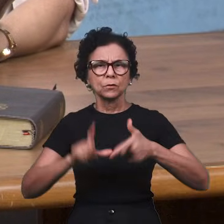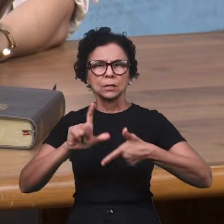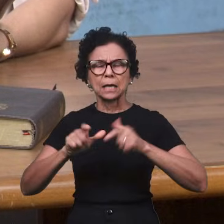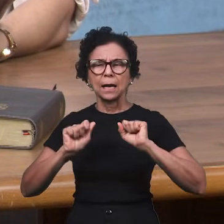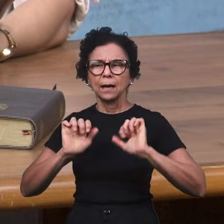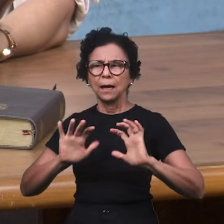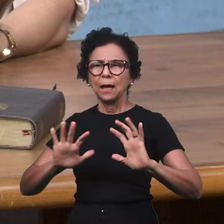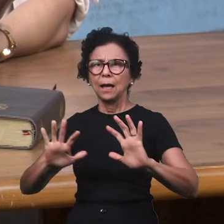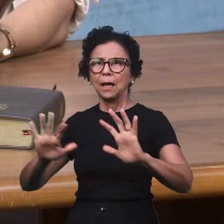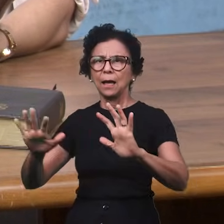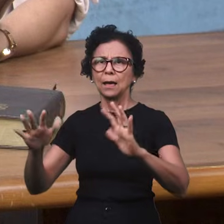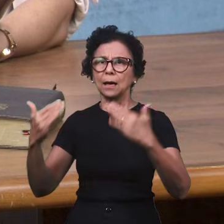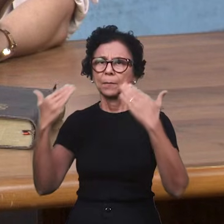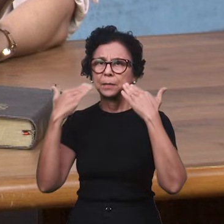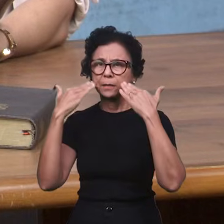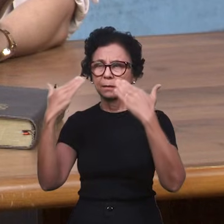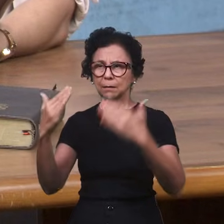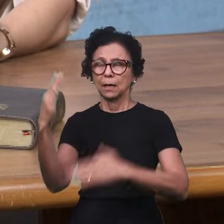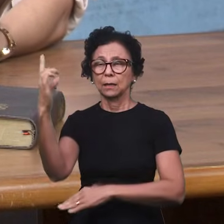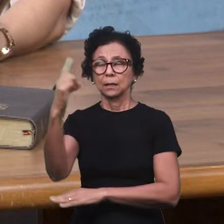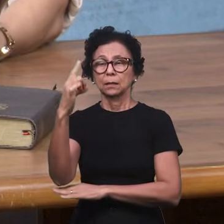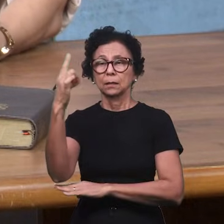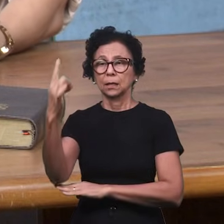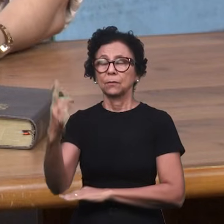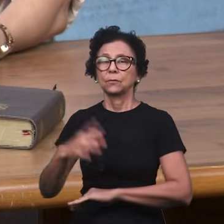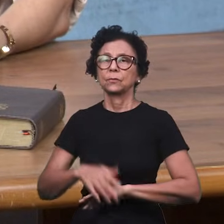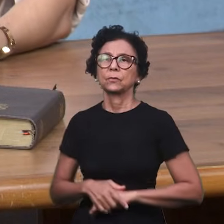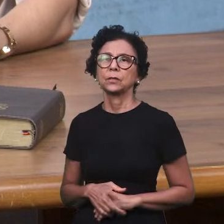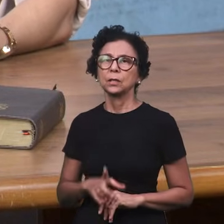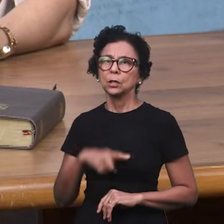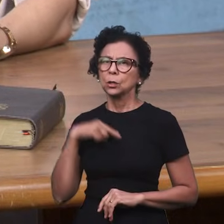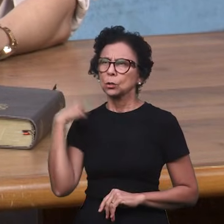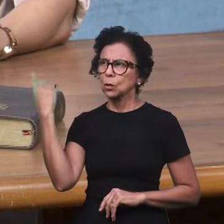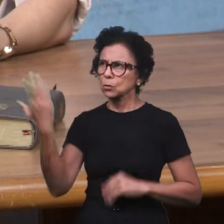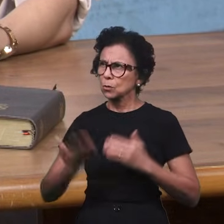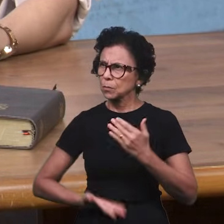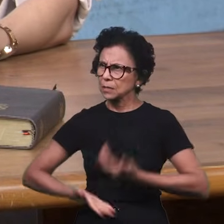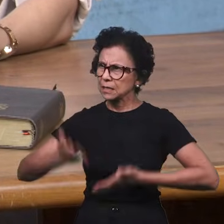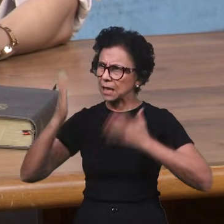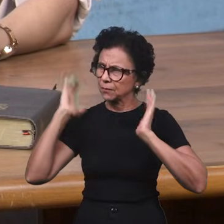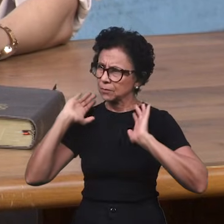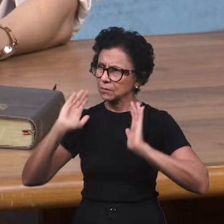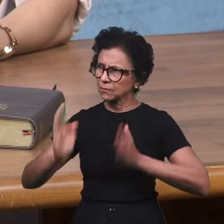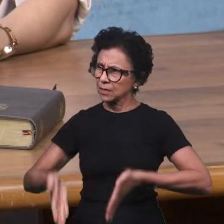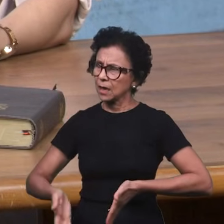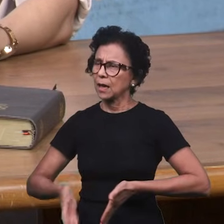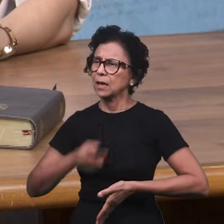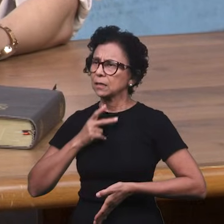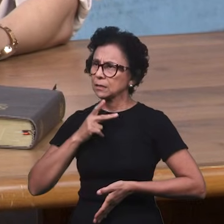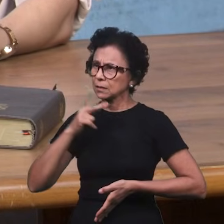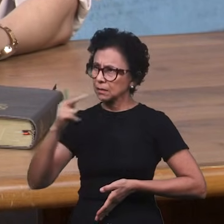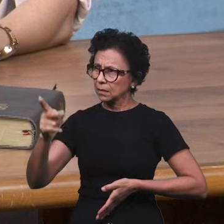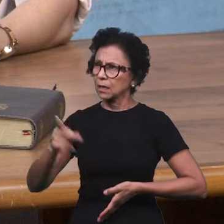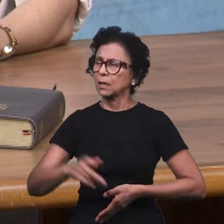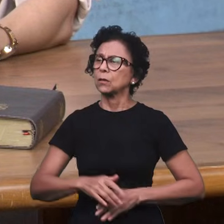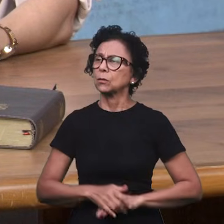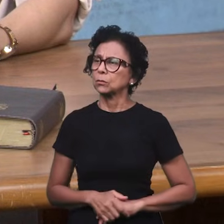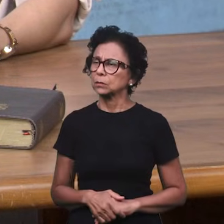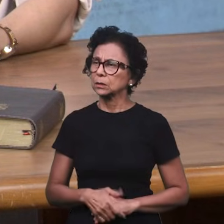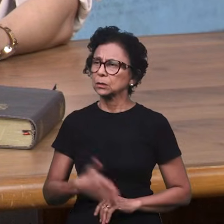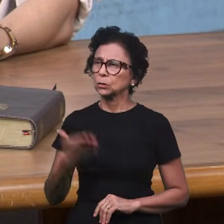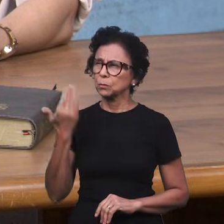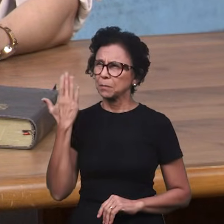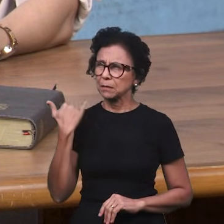dizendo: eis que somos teus ossos e tua carne. E também já dantes, sendo Saul